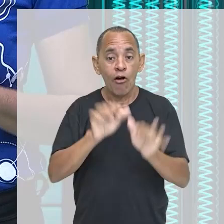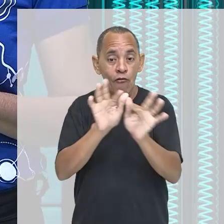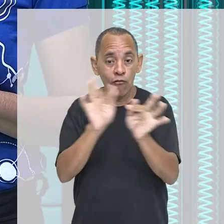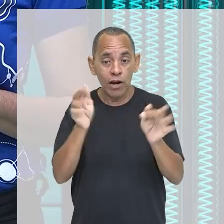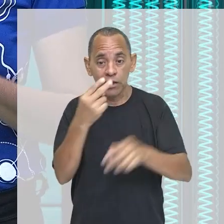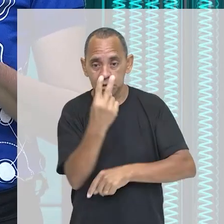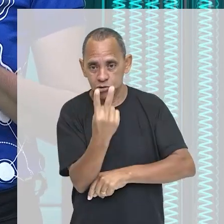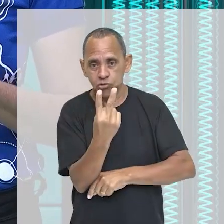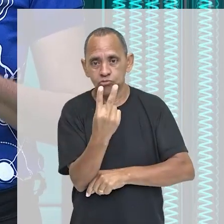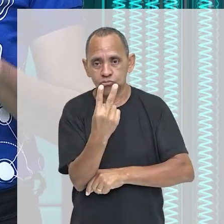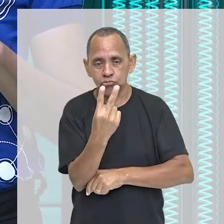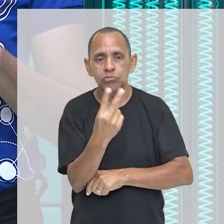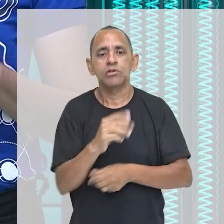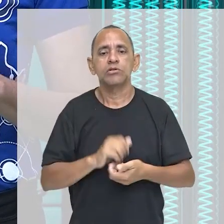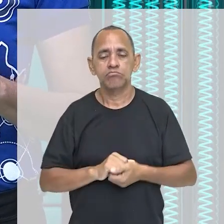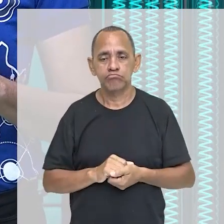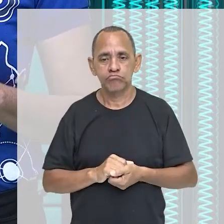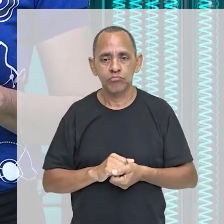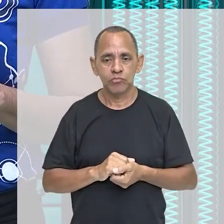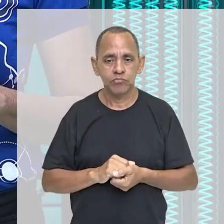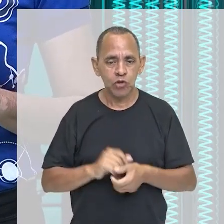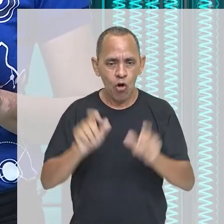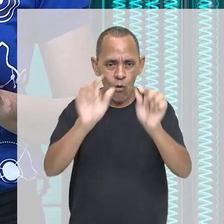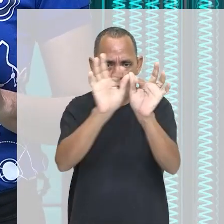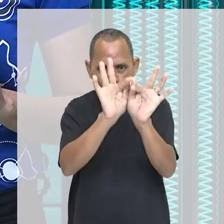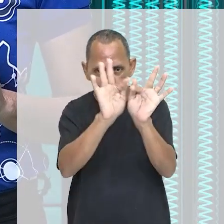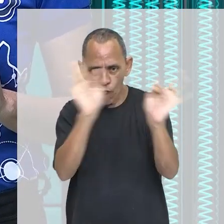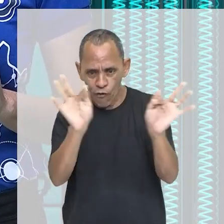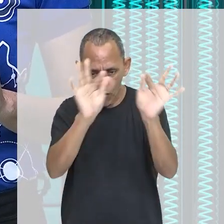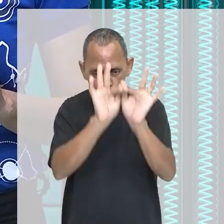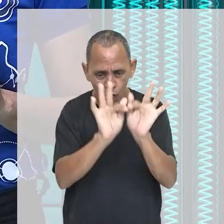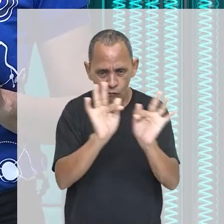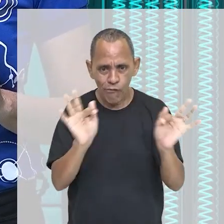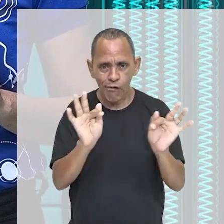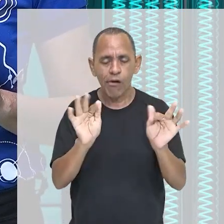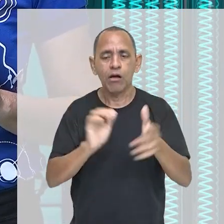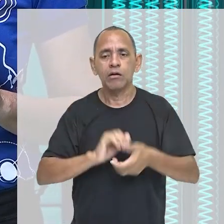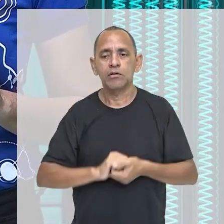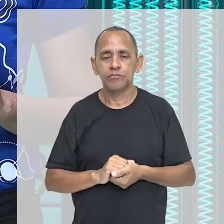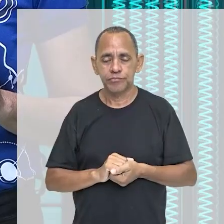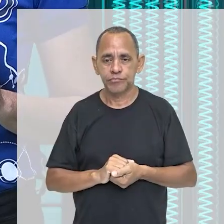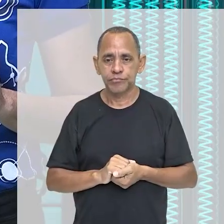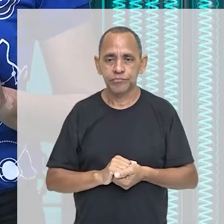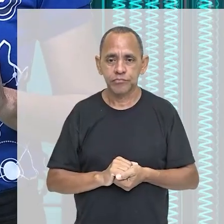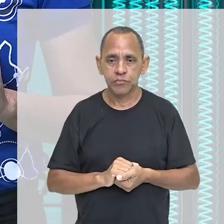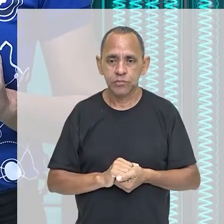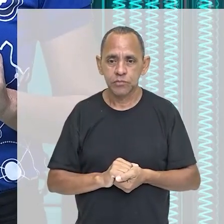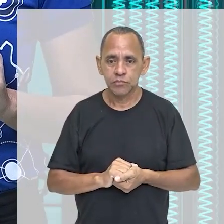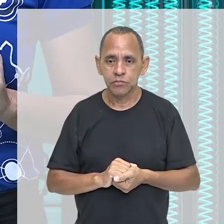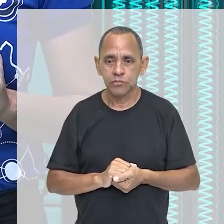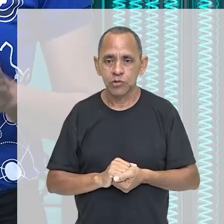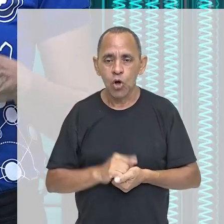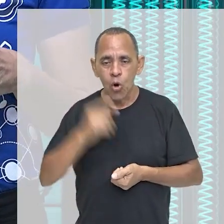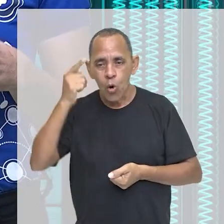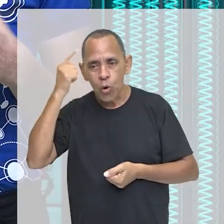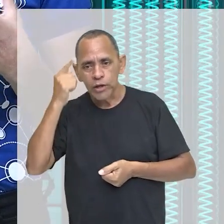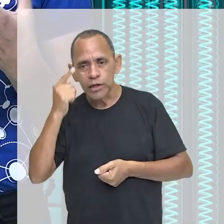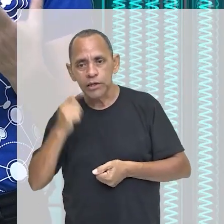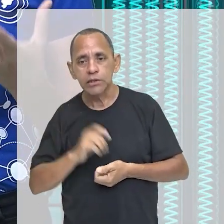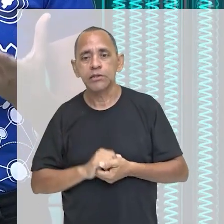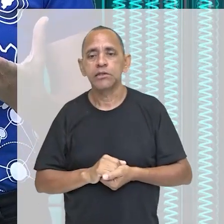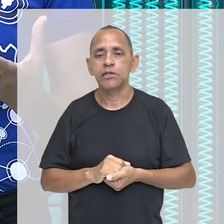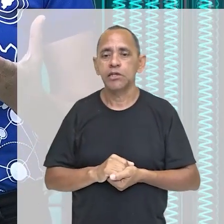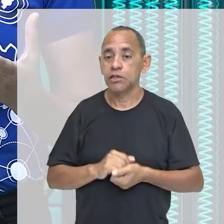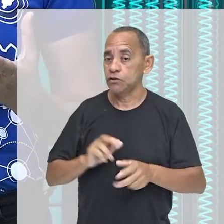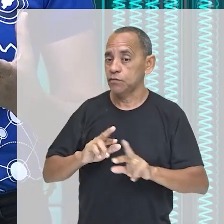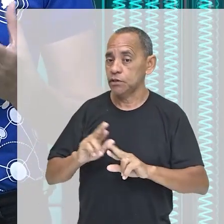frases separadas, com ideias, né, separadas e claras. She sings, she dances. Então, eu quero colocar